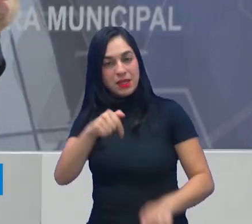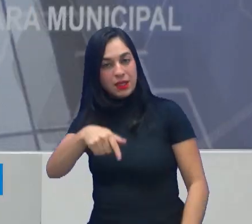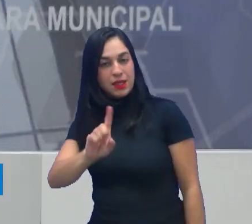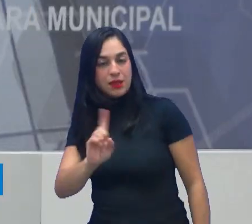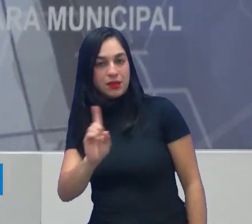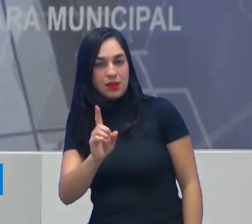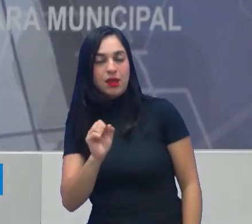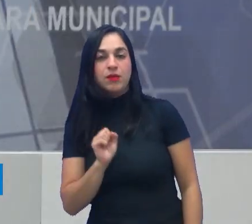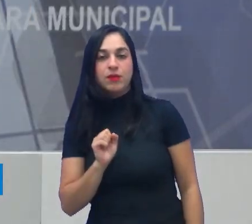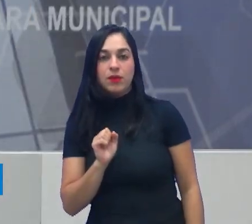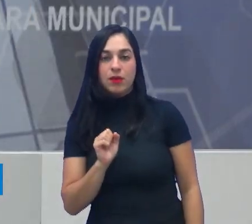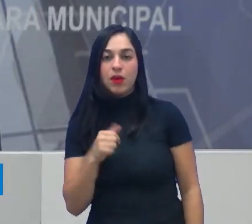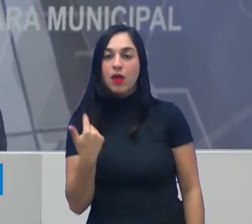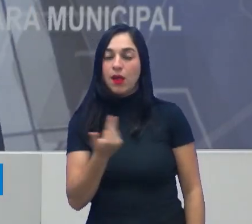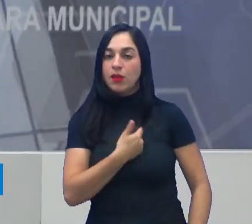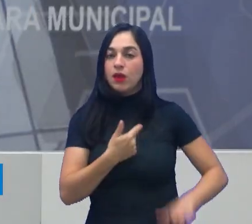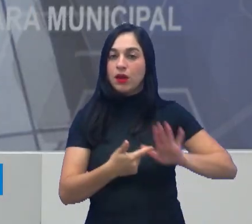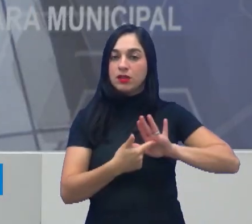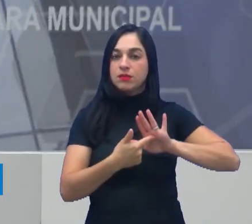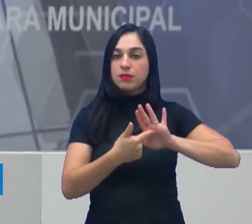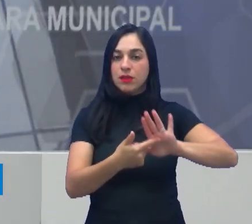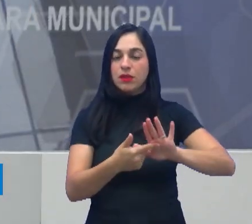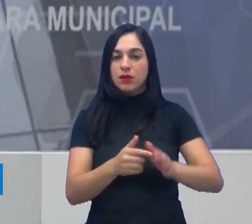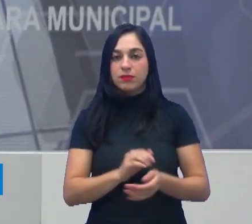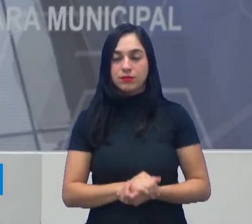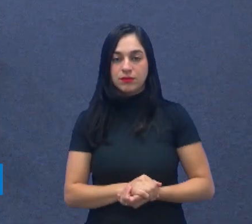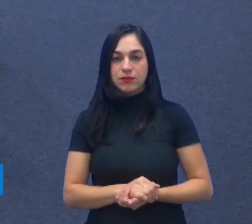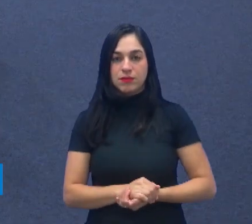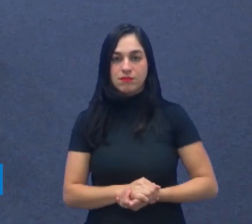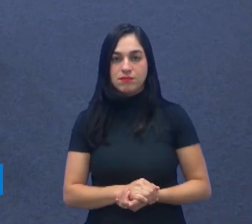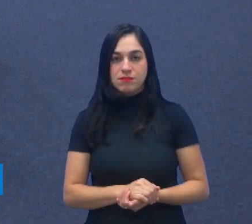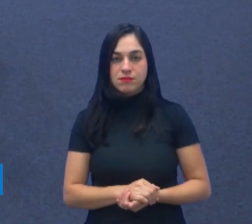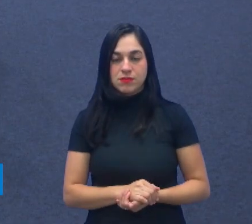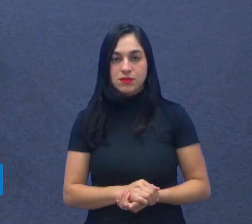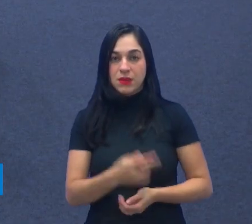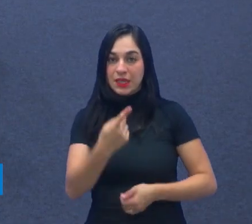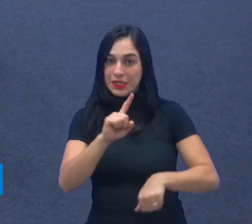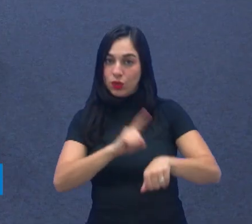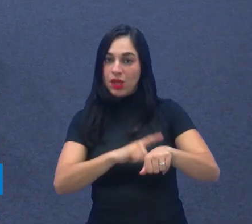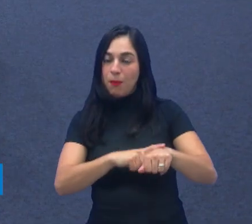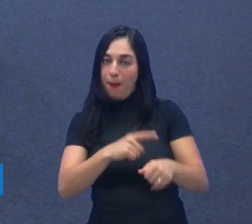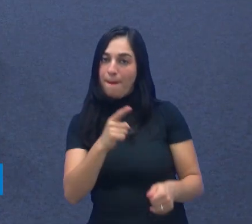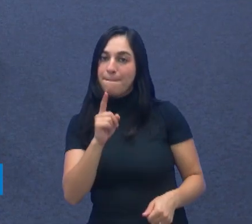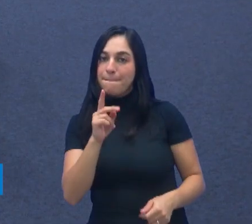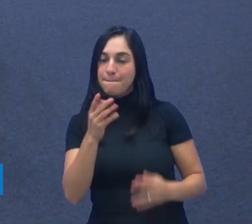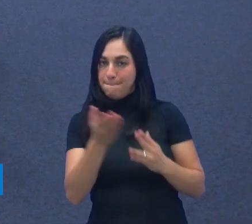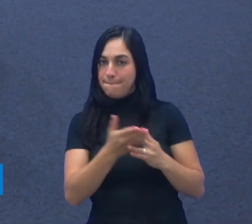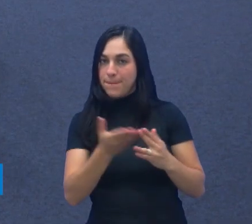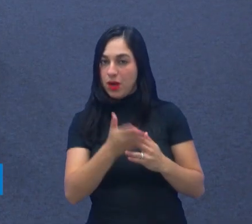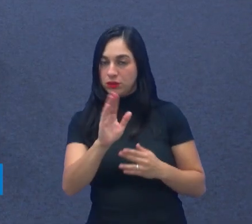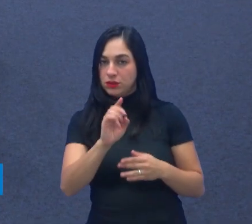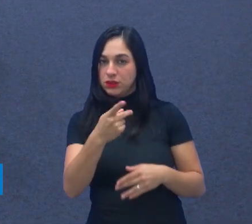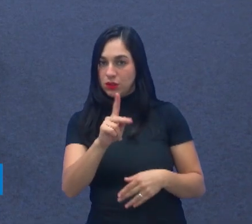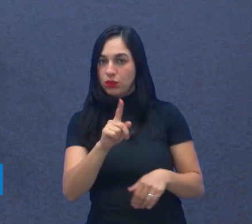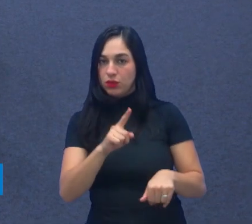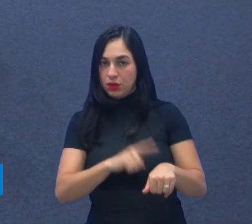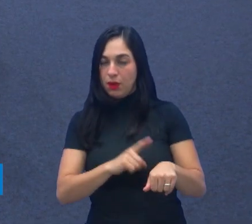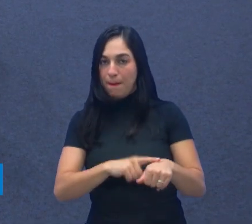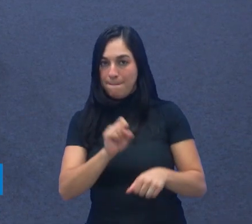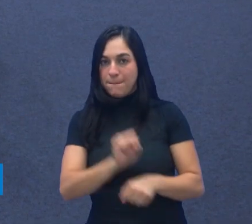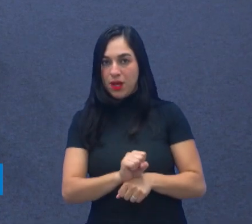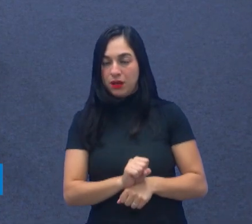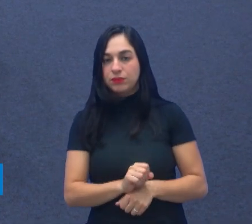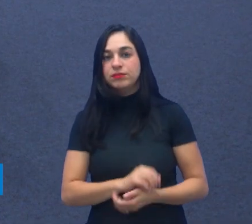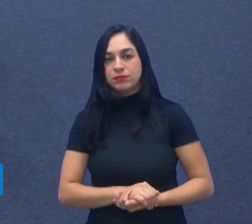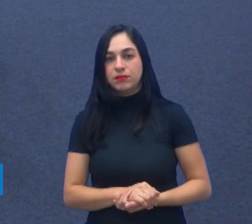a gente mostra. Vereador, eu congelei o seu tempo. Eu congelei o seu tempo para Vossa Excelência falar no momento. Está congelado o